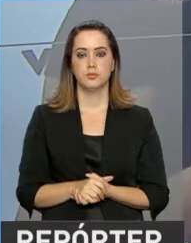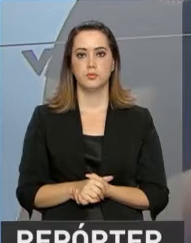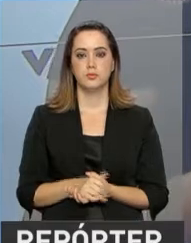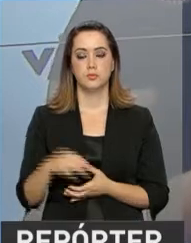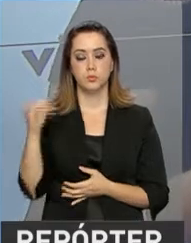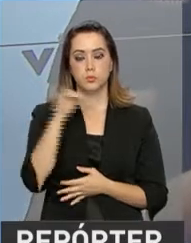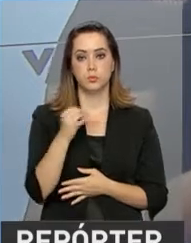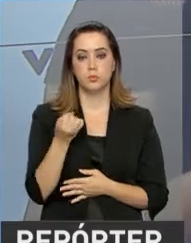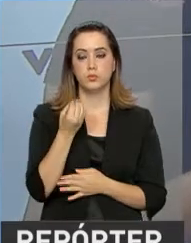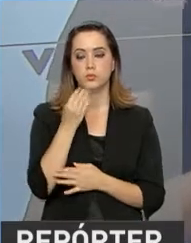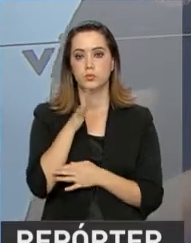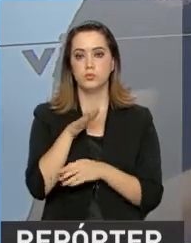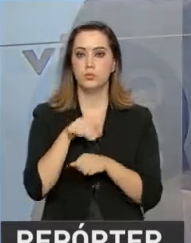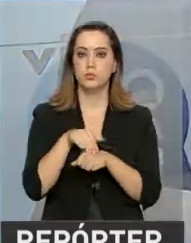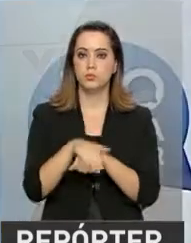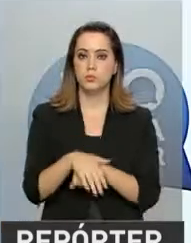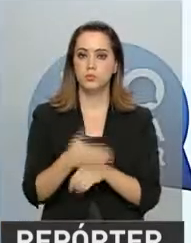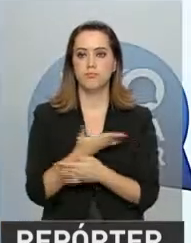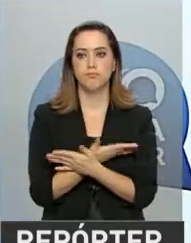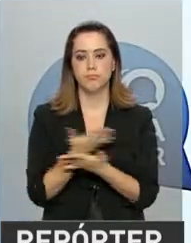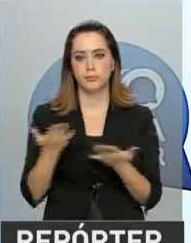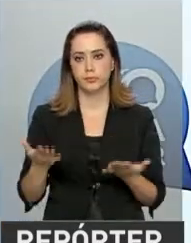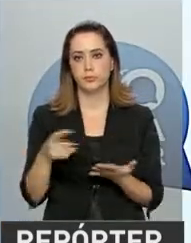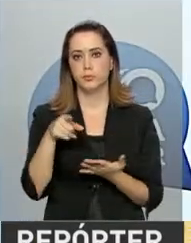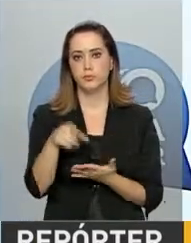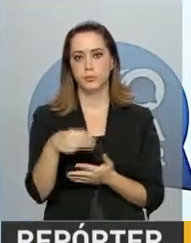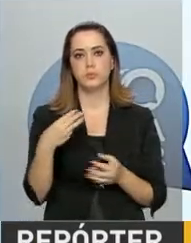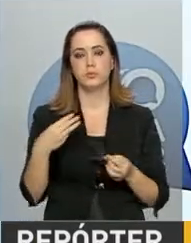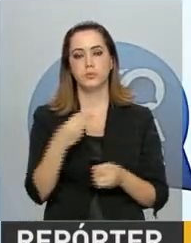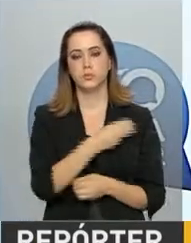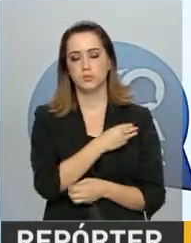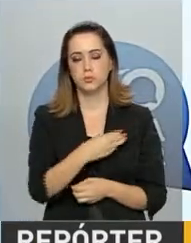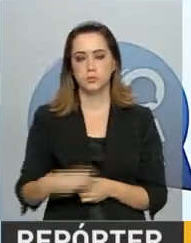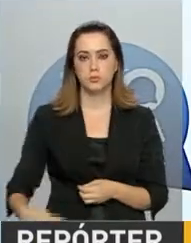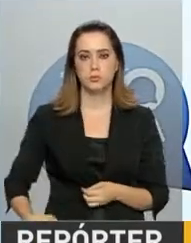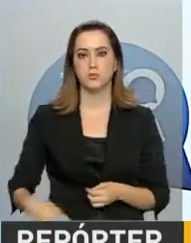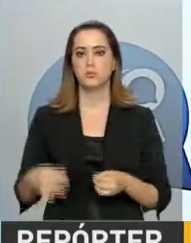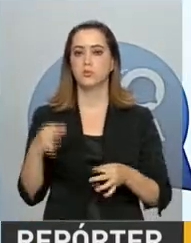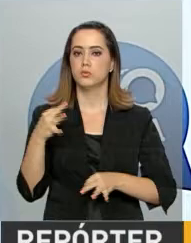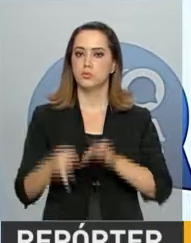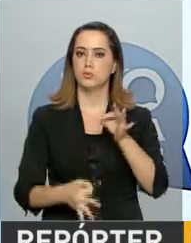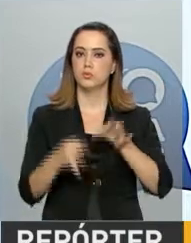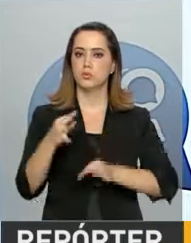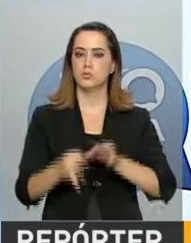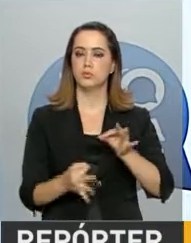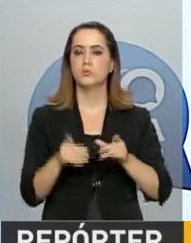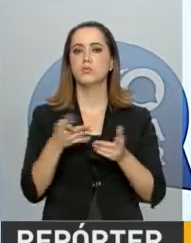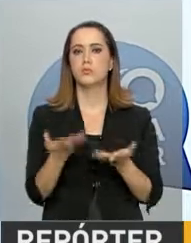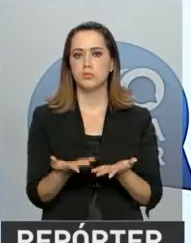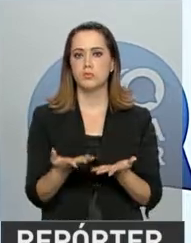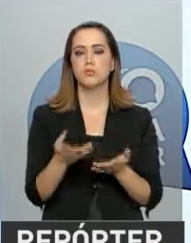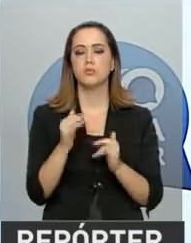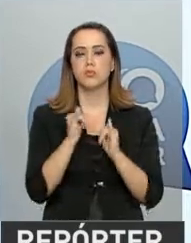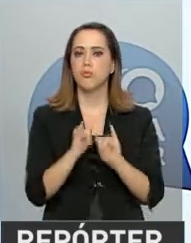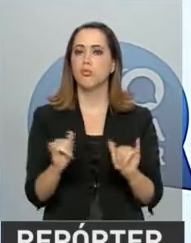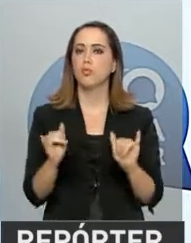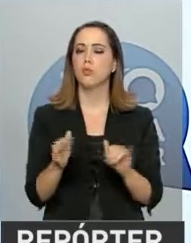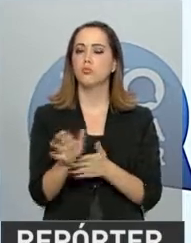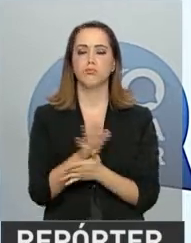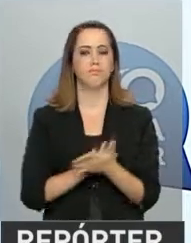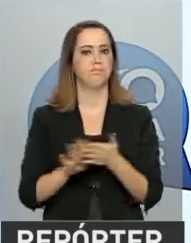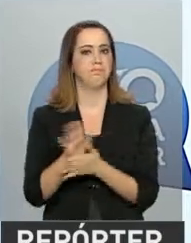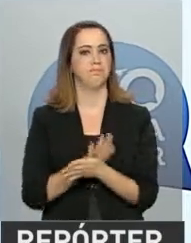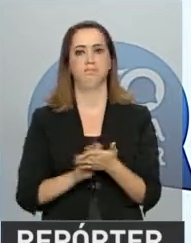Olá, José Luiz. Boa noite a todos. O ministro da Justiça e Cidadania, Alexandre de Moraes, disse que nada muda